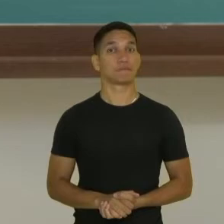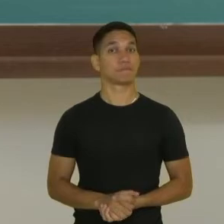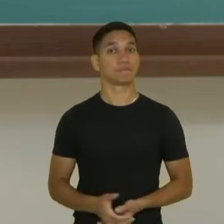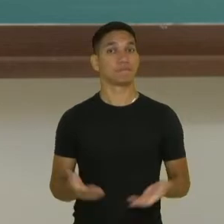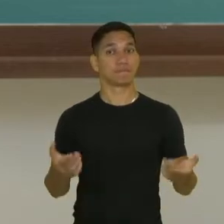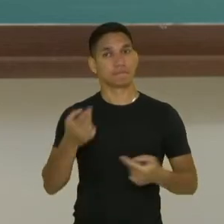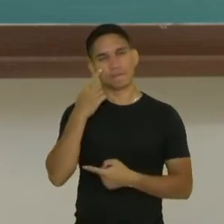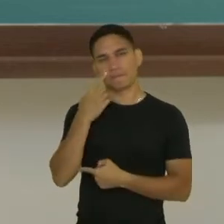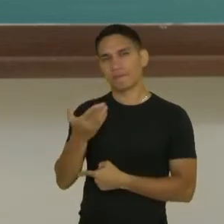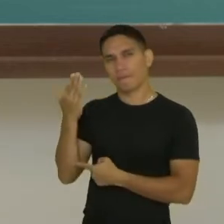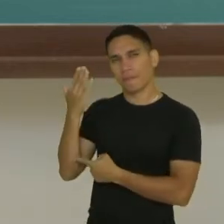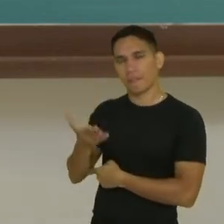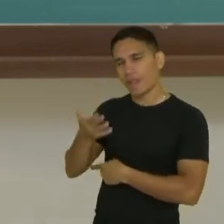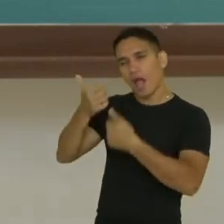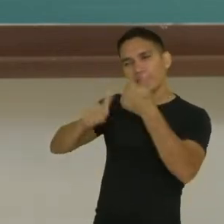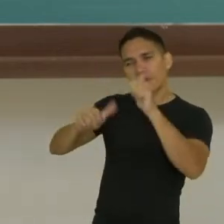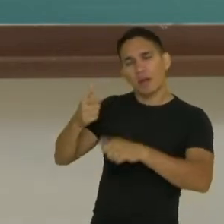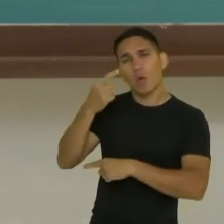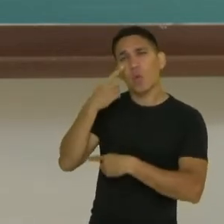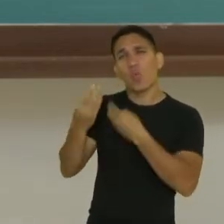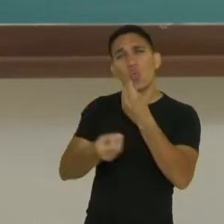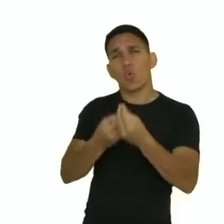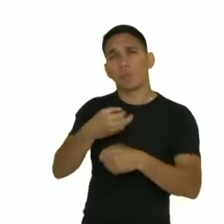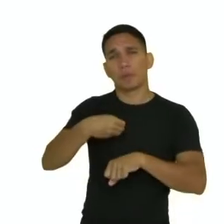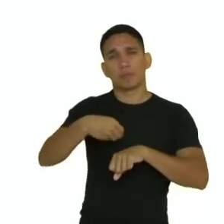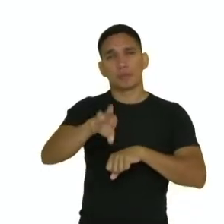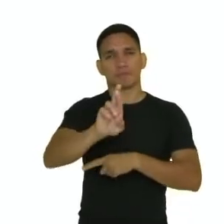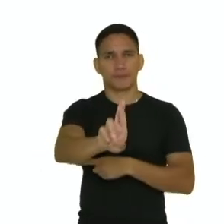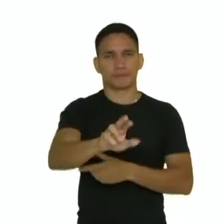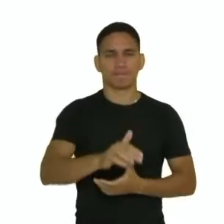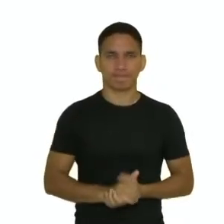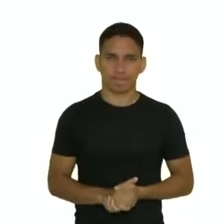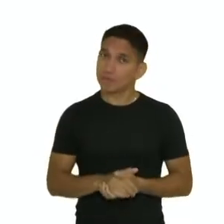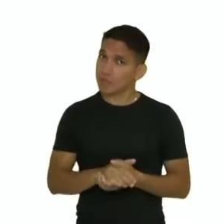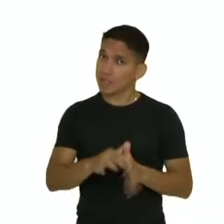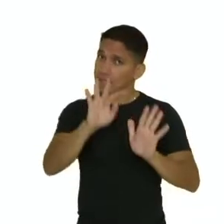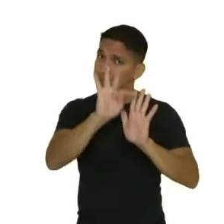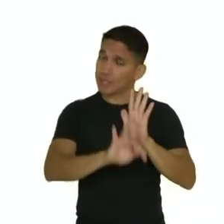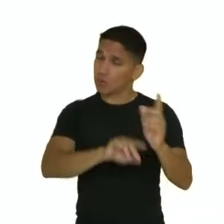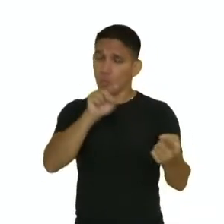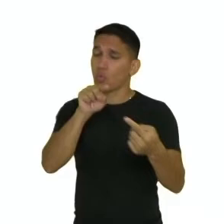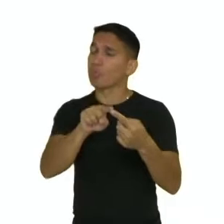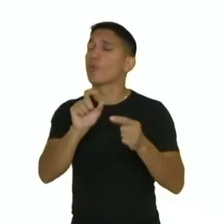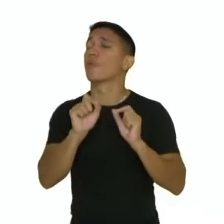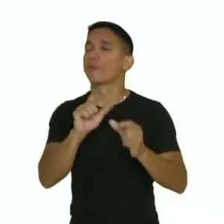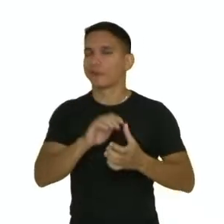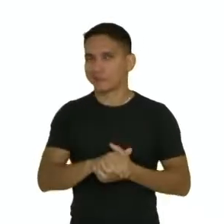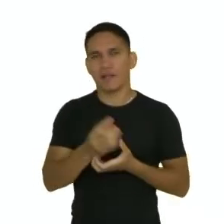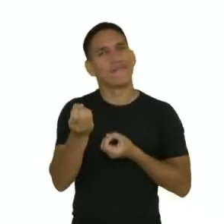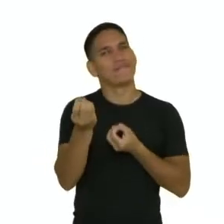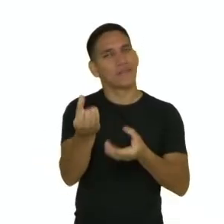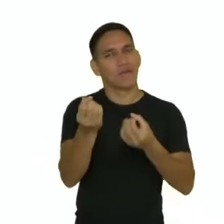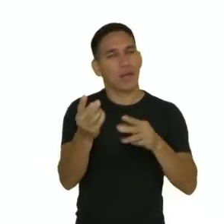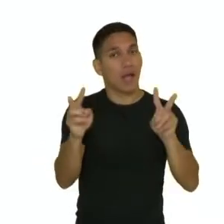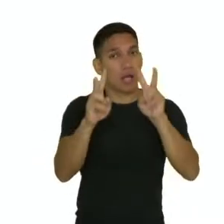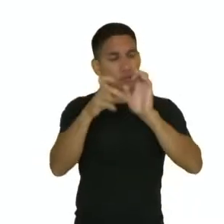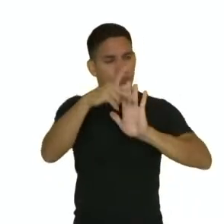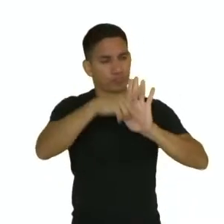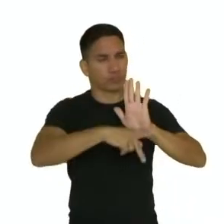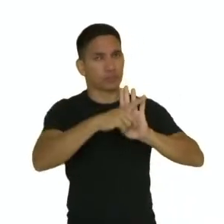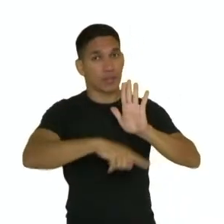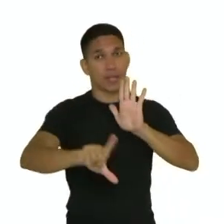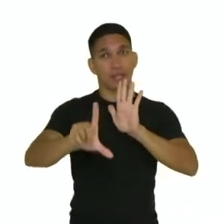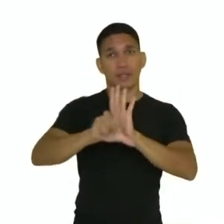Então, vamos verificar aqui, galera, como que ficou, né? O objetivo do texto, então, consiste em informar sobre um projeto de